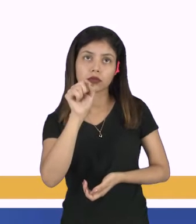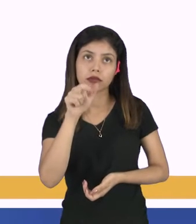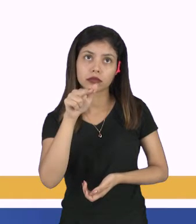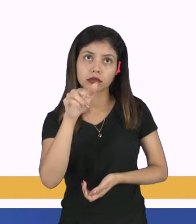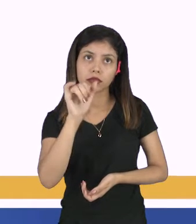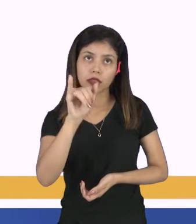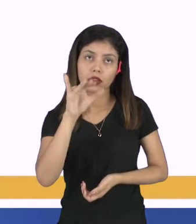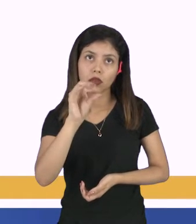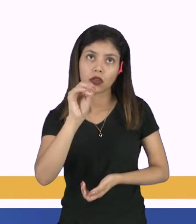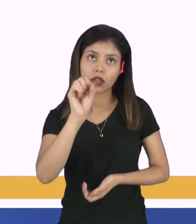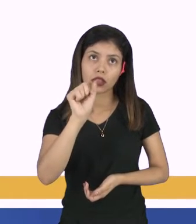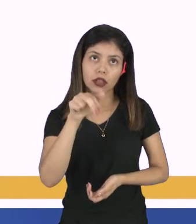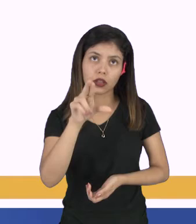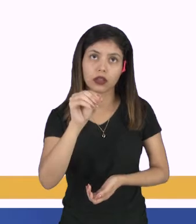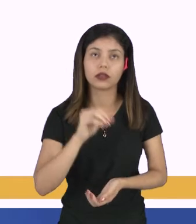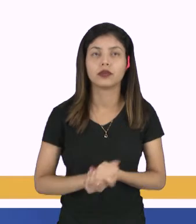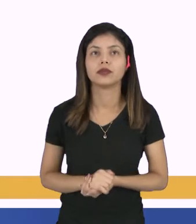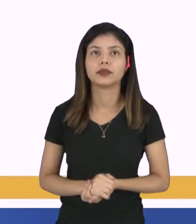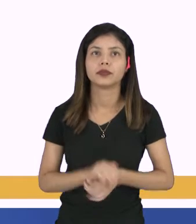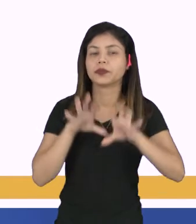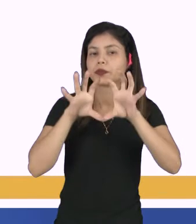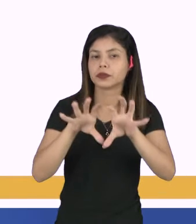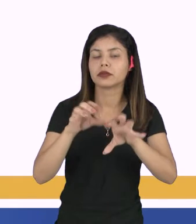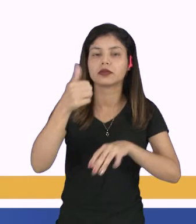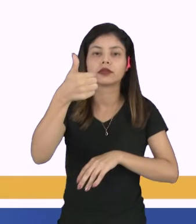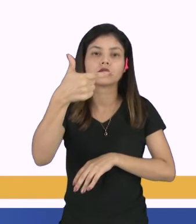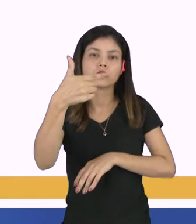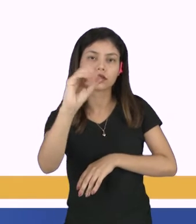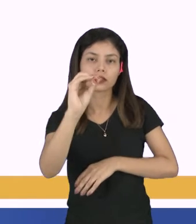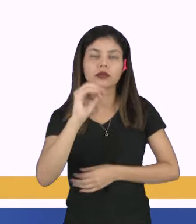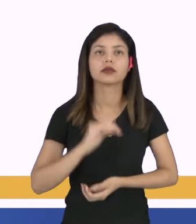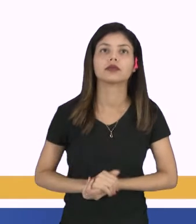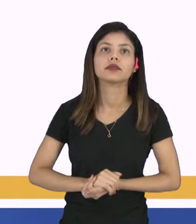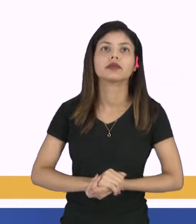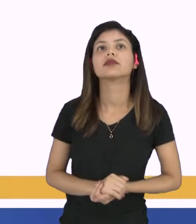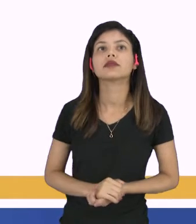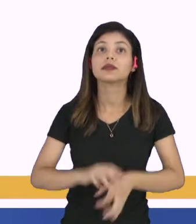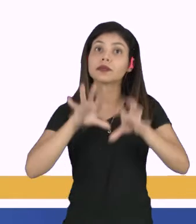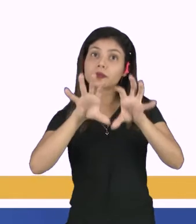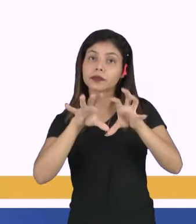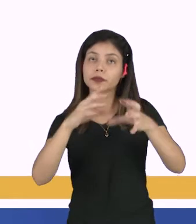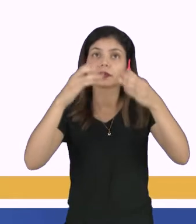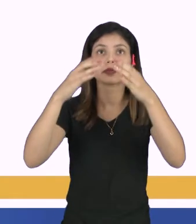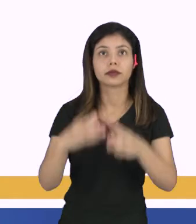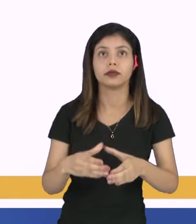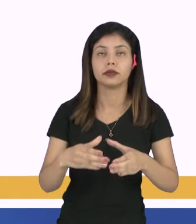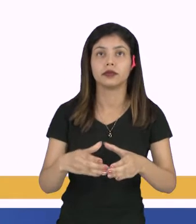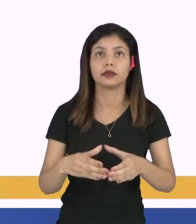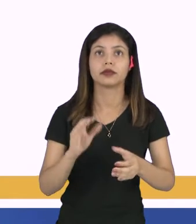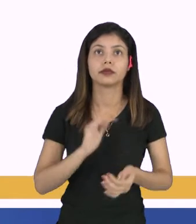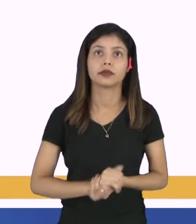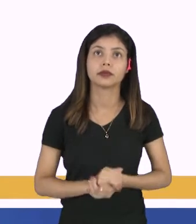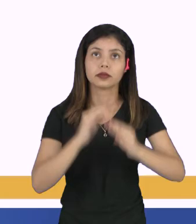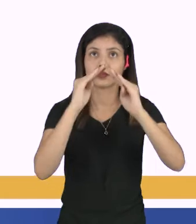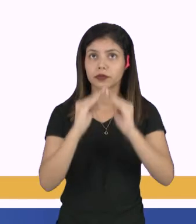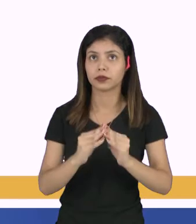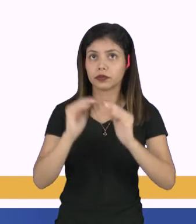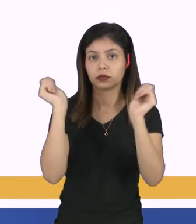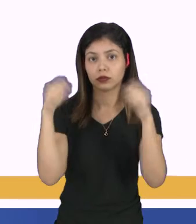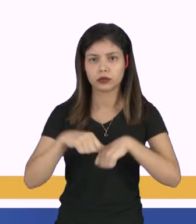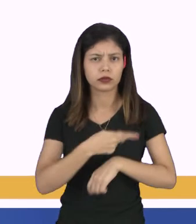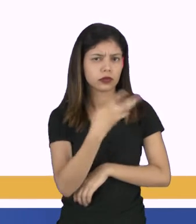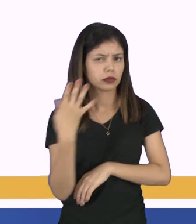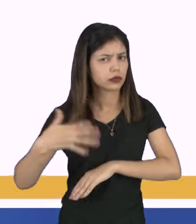de um icoságono, um polígono de 20 lados, tá, gente? Assim, o bairro em que Bruno mora